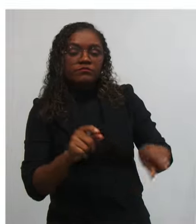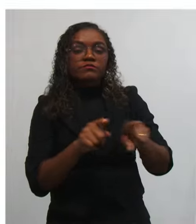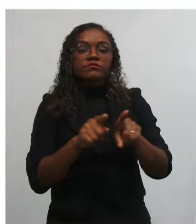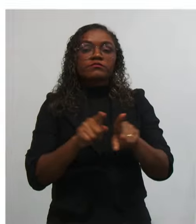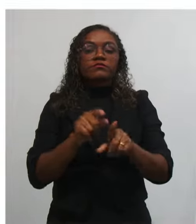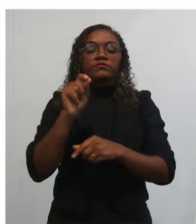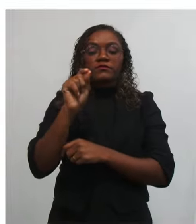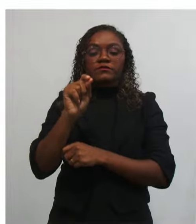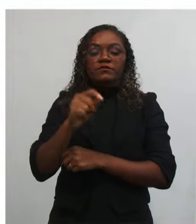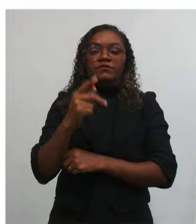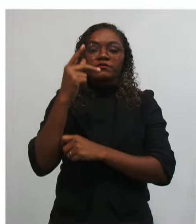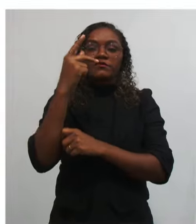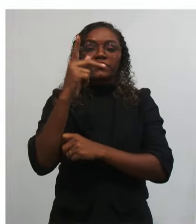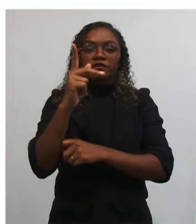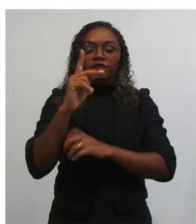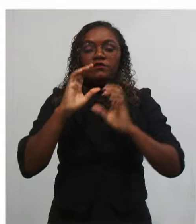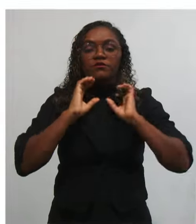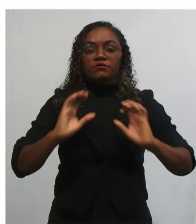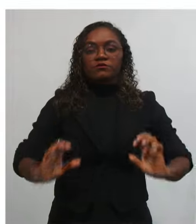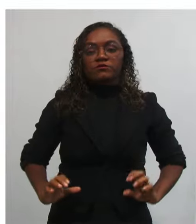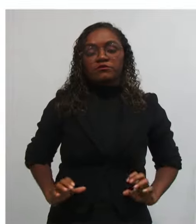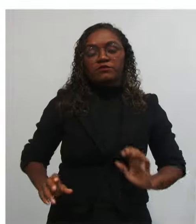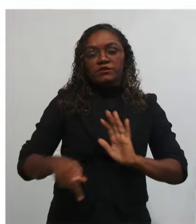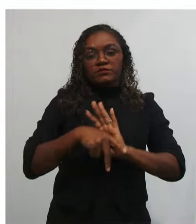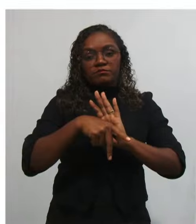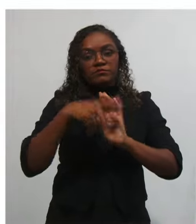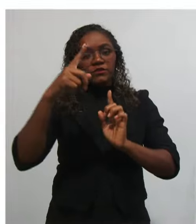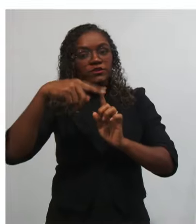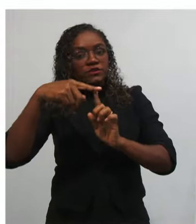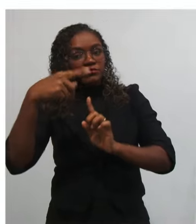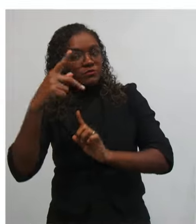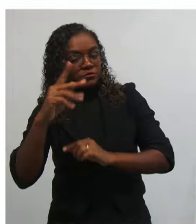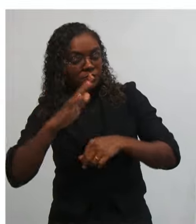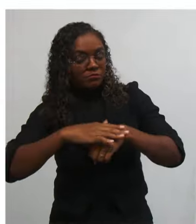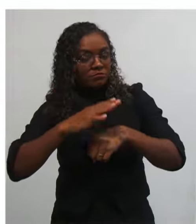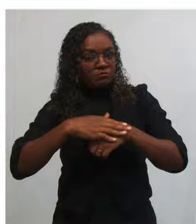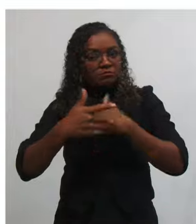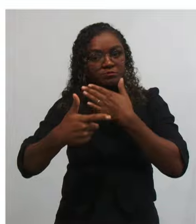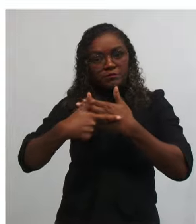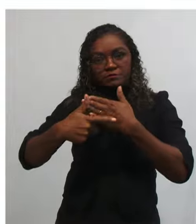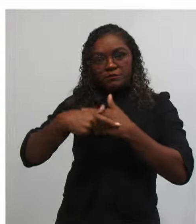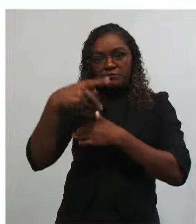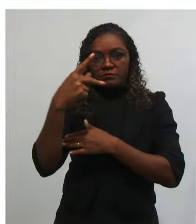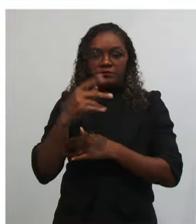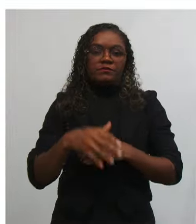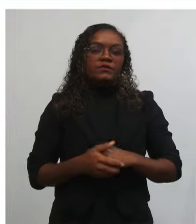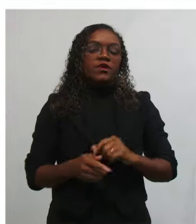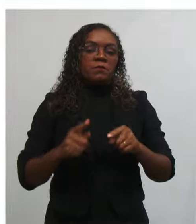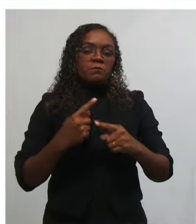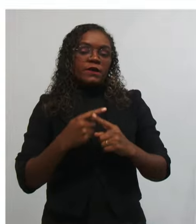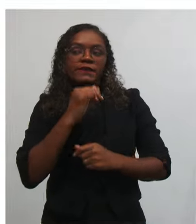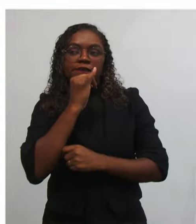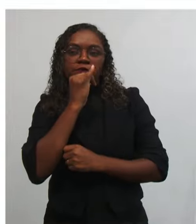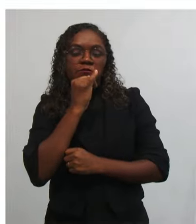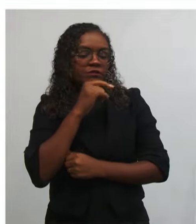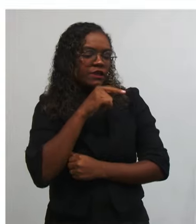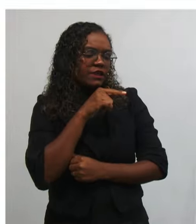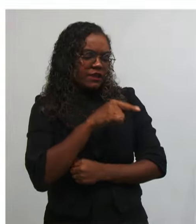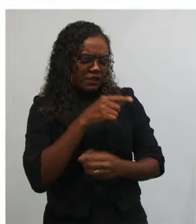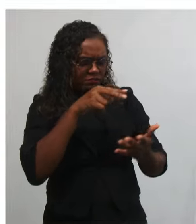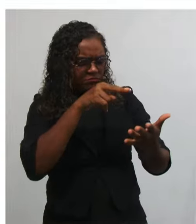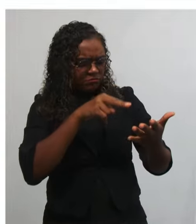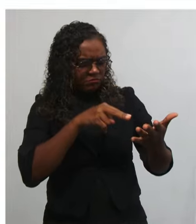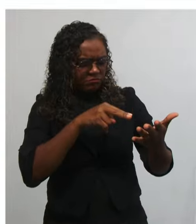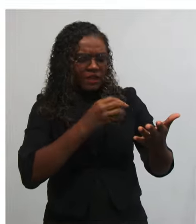sobre a nossa conduta né porque a conduta mais comum é dizer que os alunos não estudaram se ele não não se saiu bem na minha